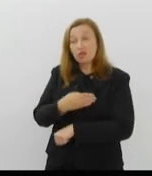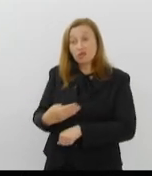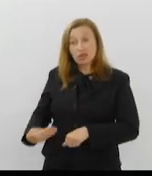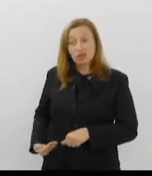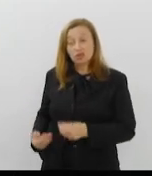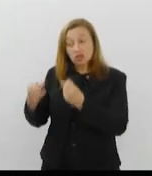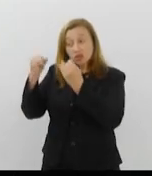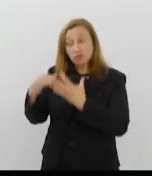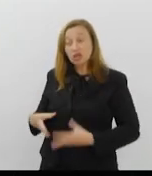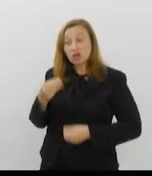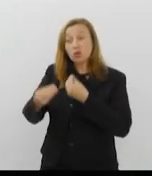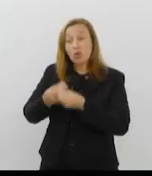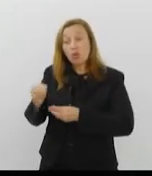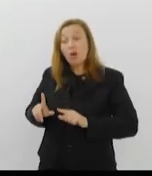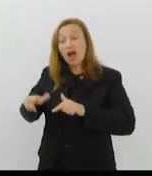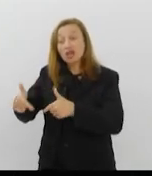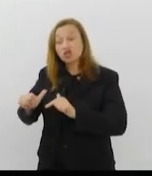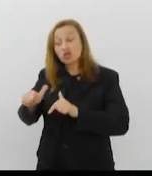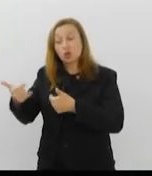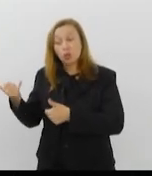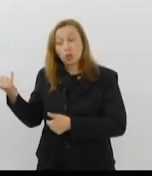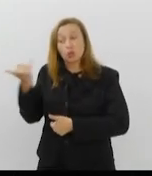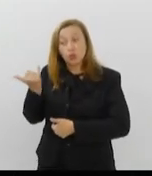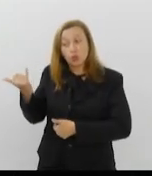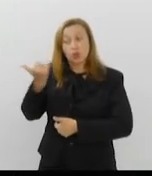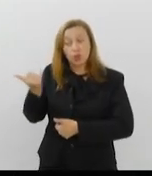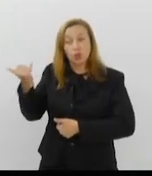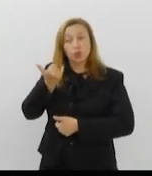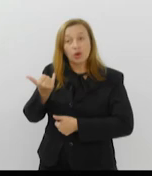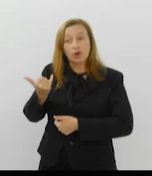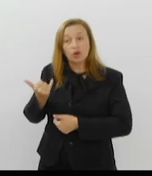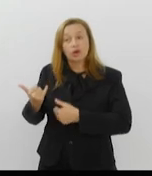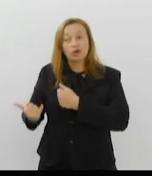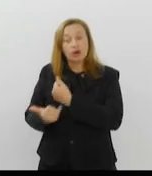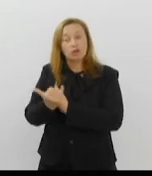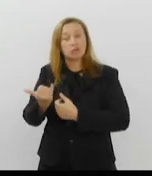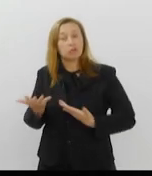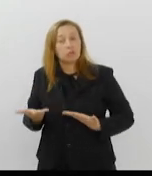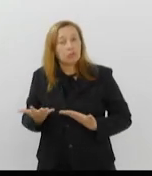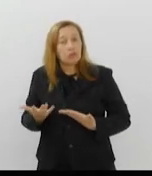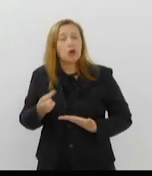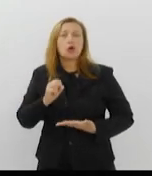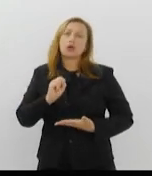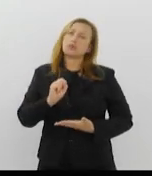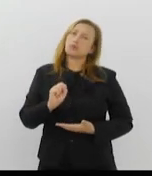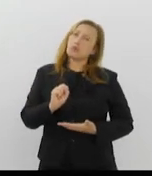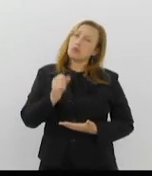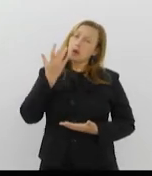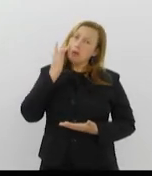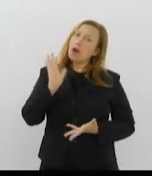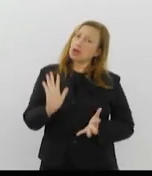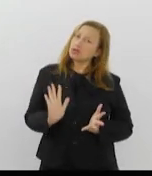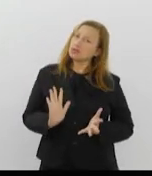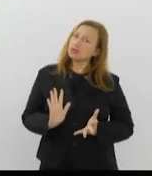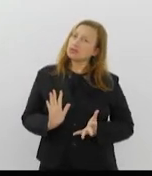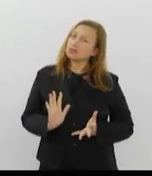proceder de forma sorrateira e enganosa só pode ser isso